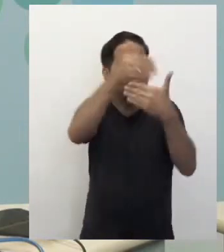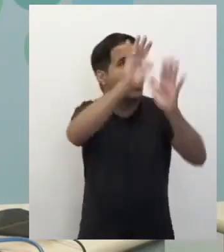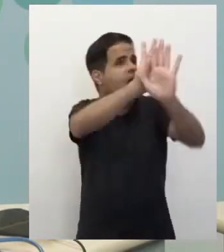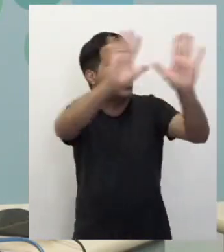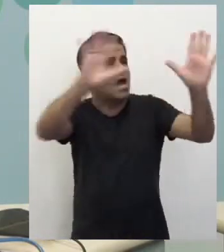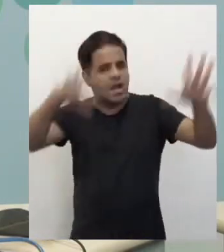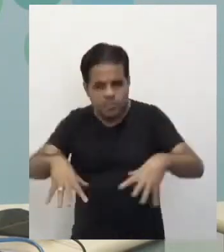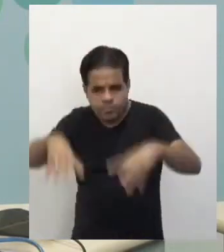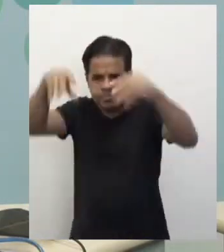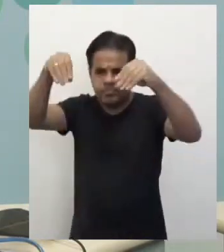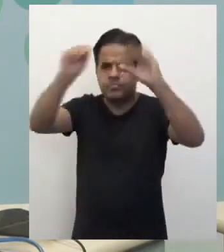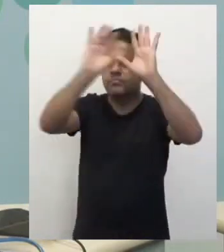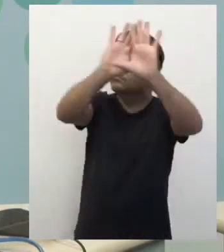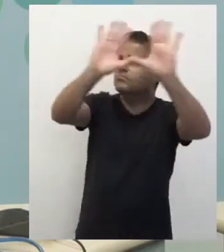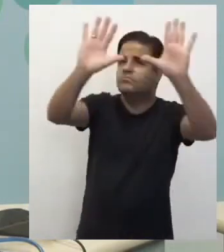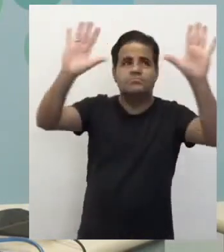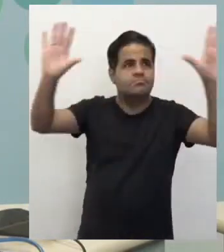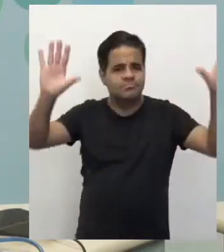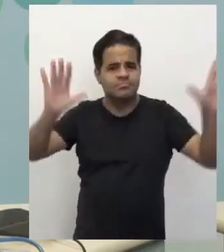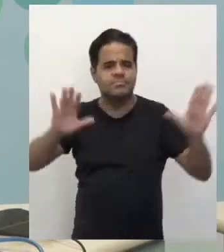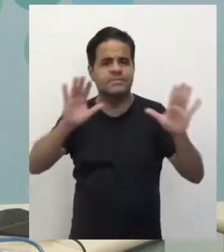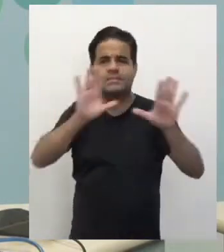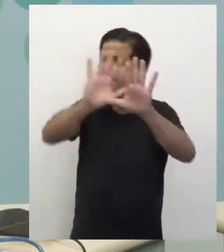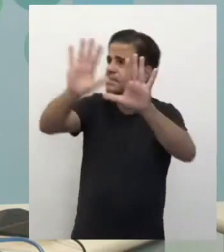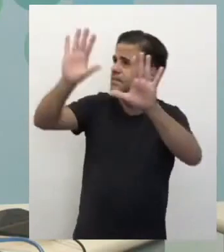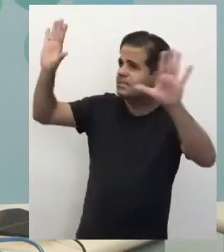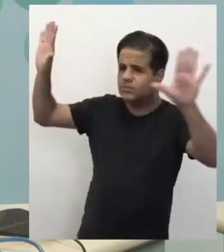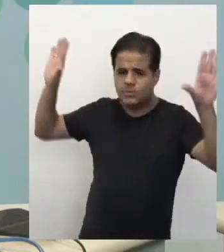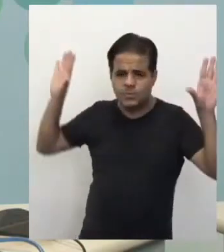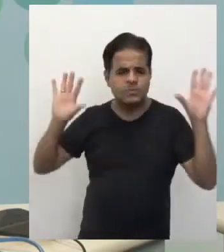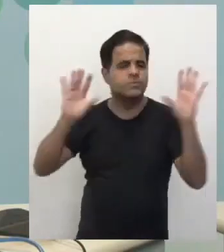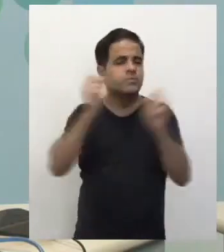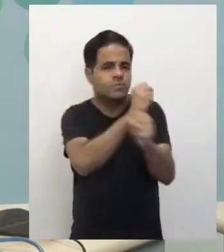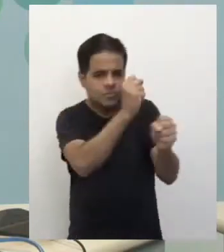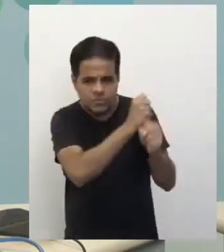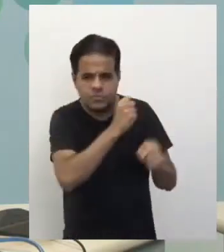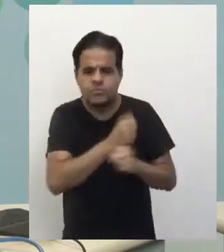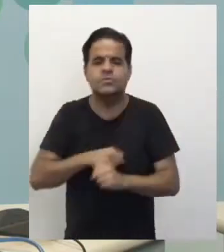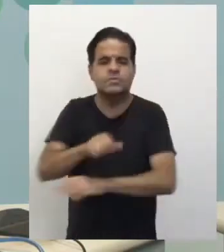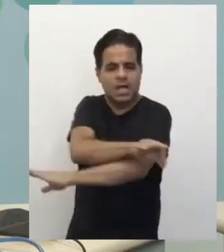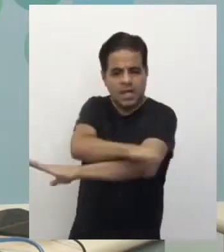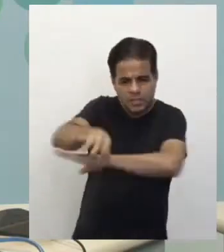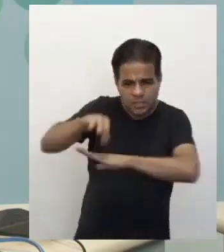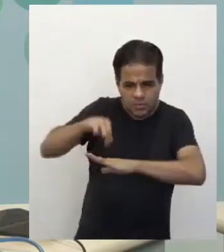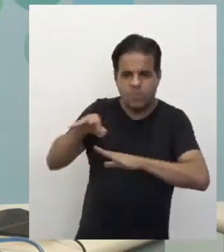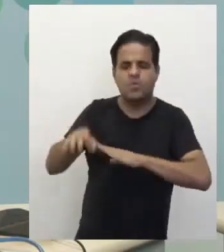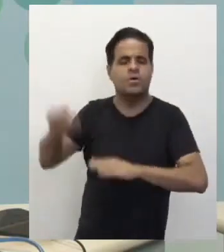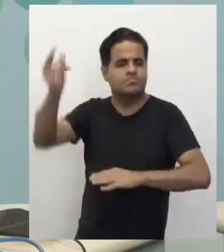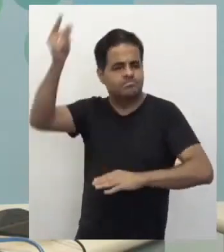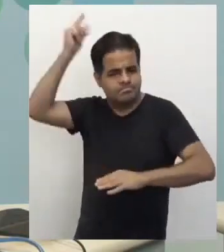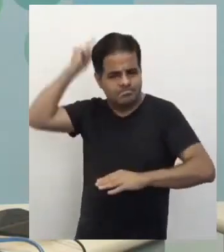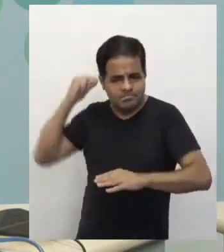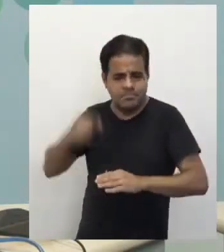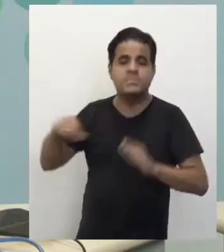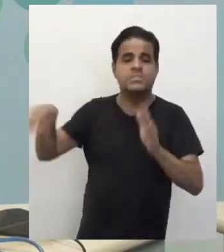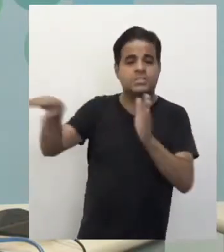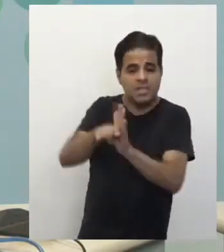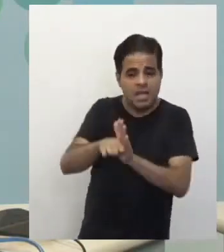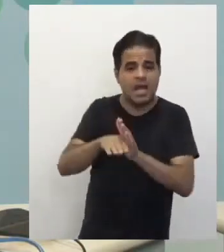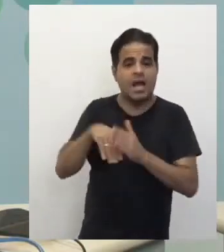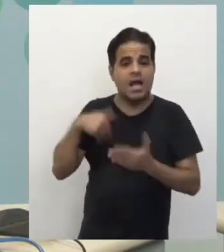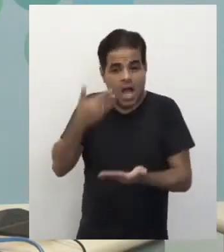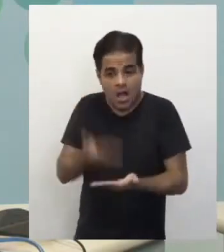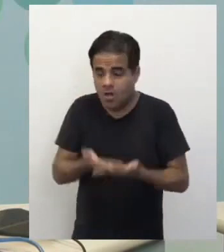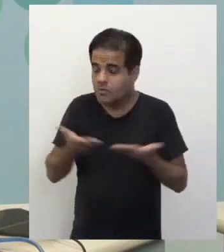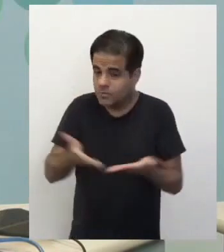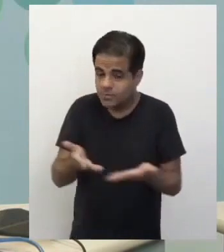das pirâmides, em totens, né, e outras construções arquitetônicas do mundo antigo, e chegaram até nós